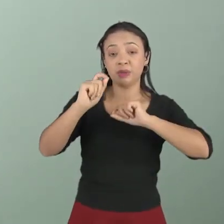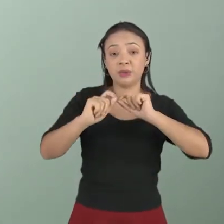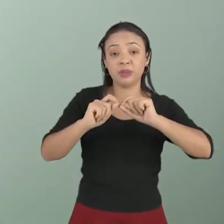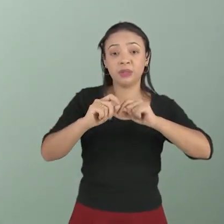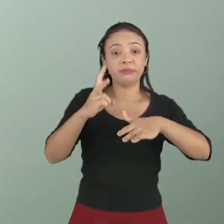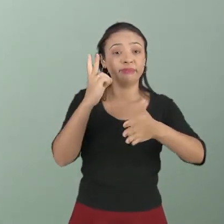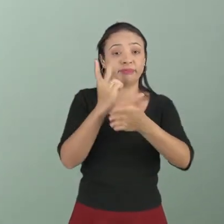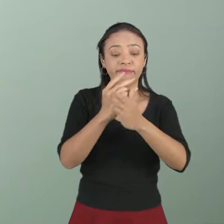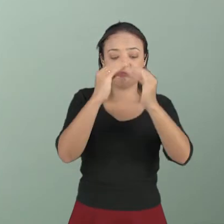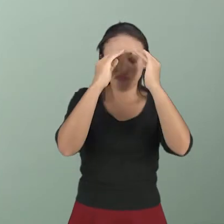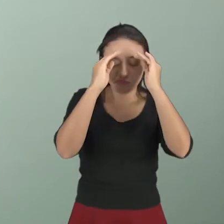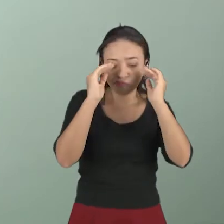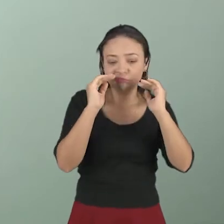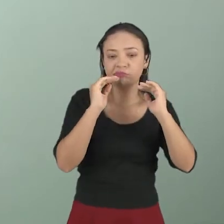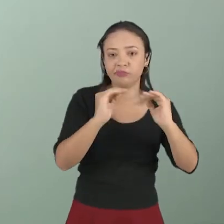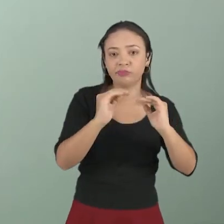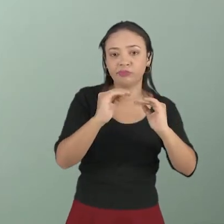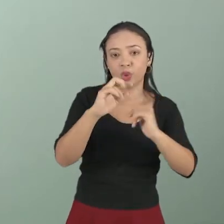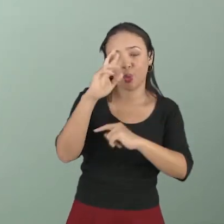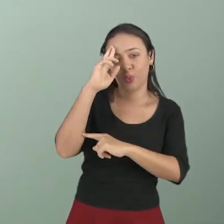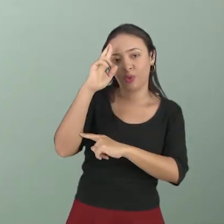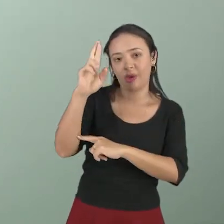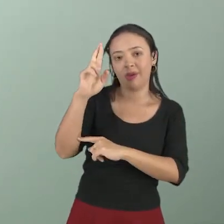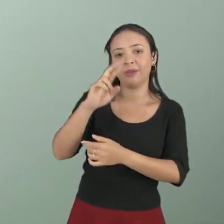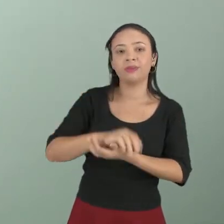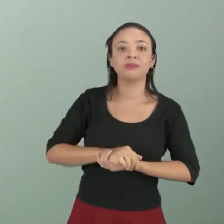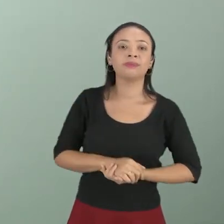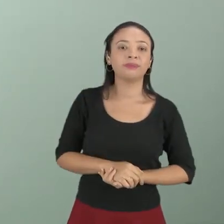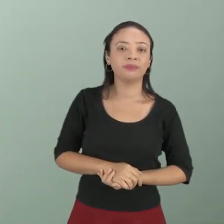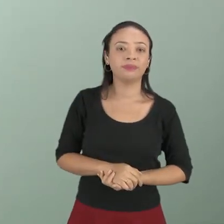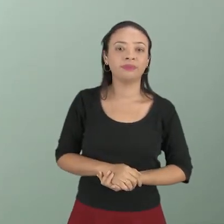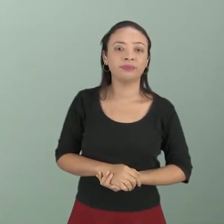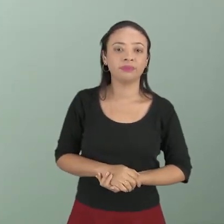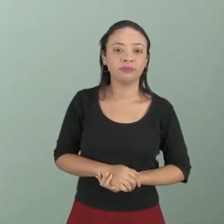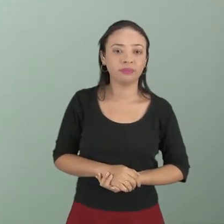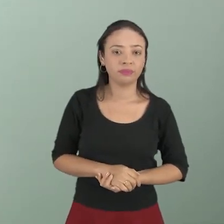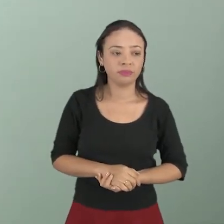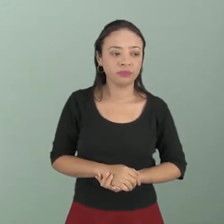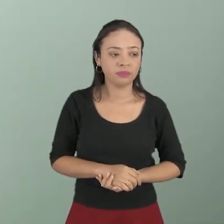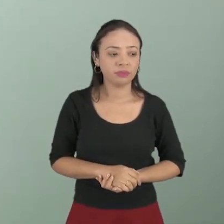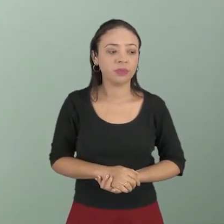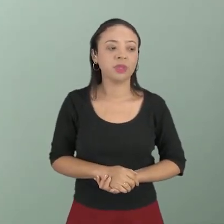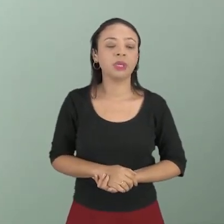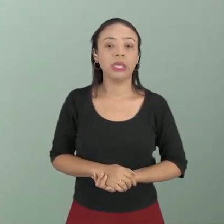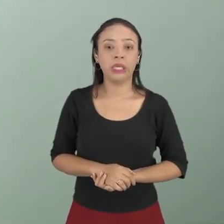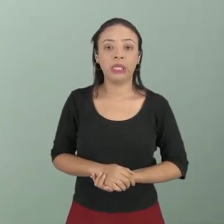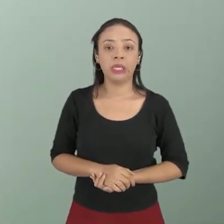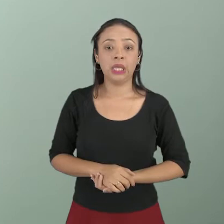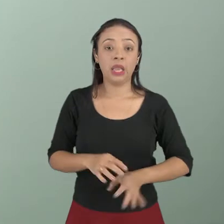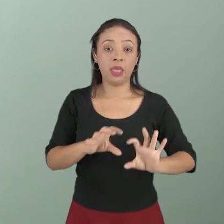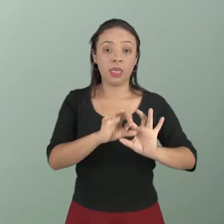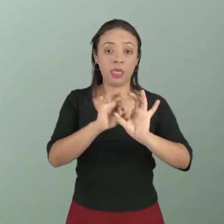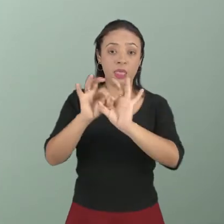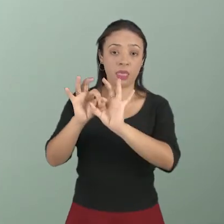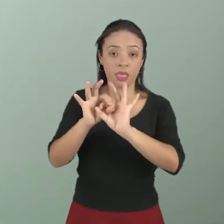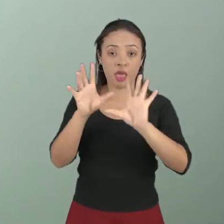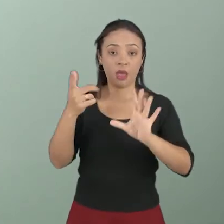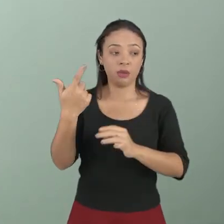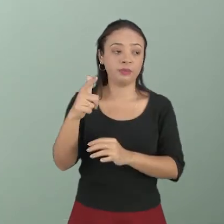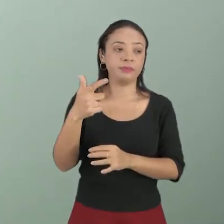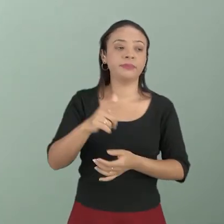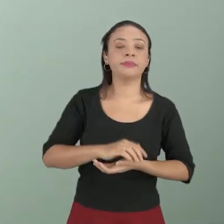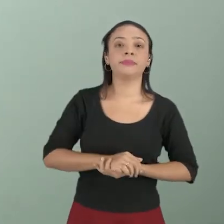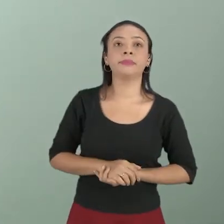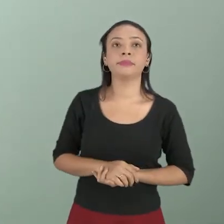se submeter ao seu senhor, ao seu dono. Ele não era dono da sua própria vida, não tinha liberdade. Então o trabalho